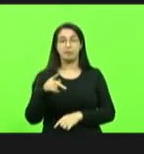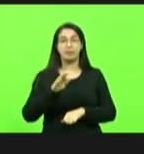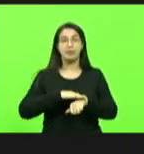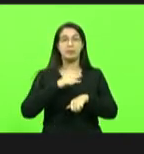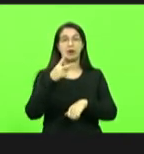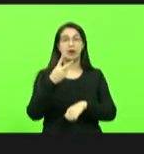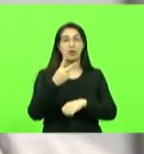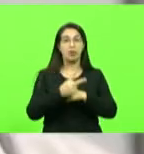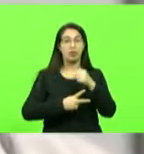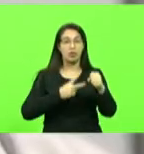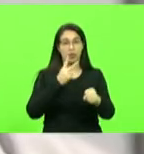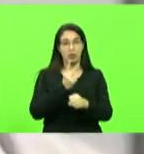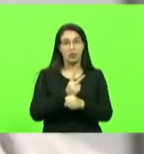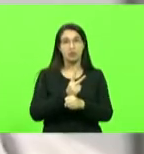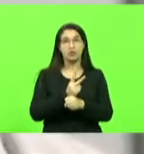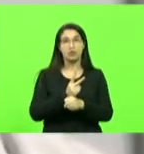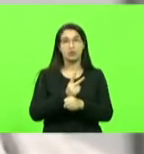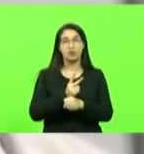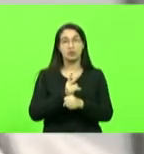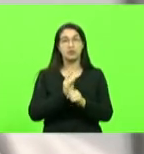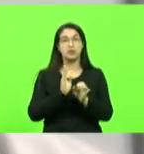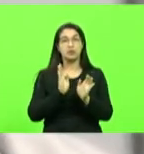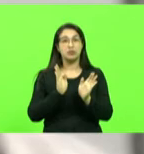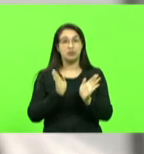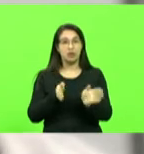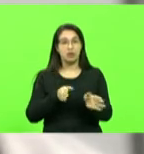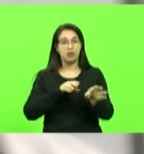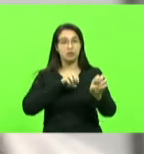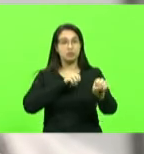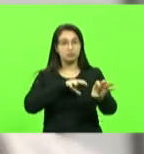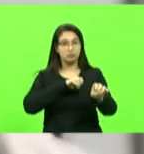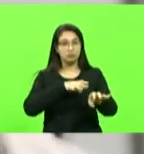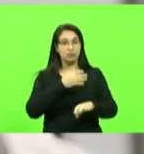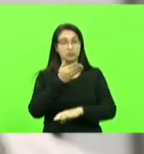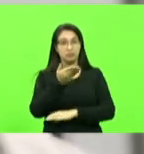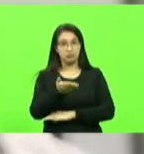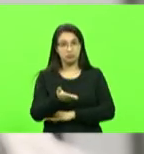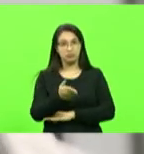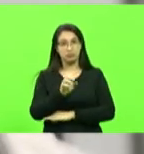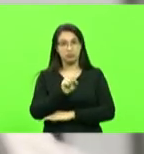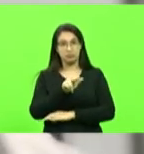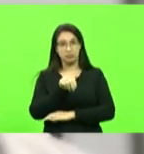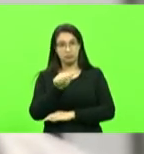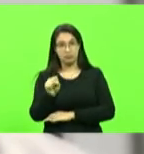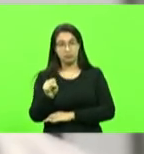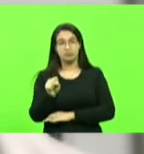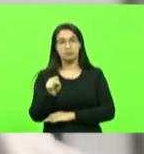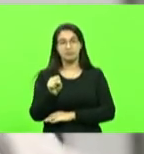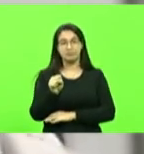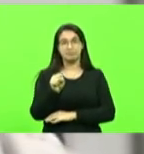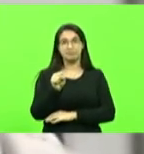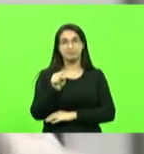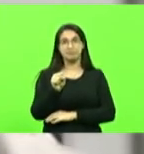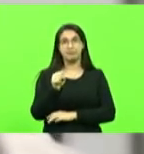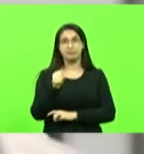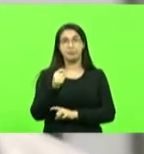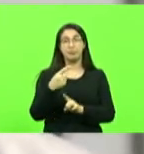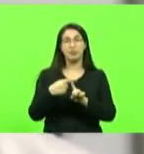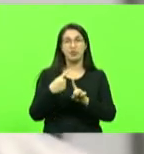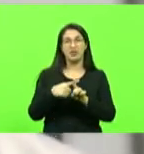a execução do Capacita SUAS, né, que mais de 2 anos porque muda de